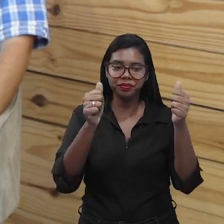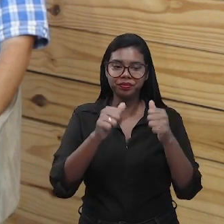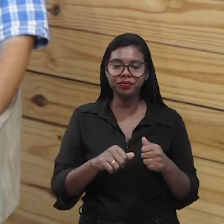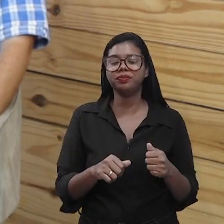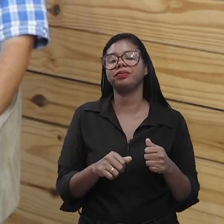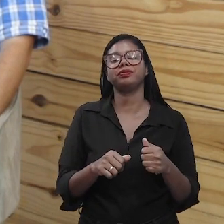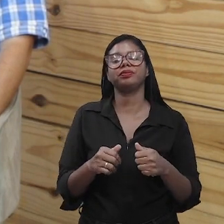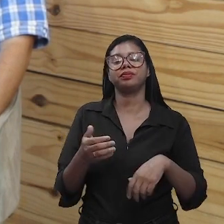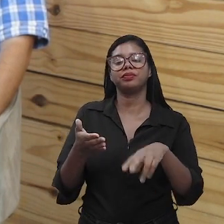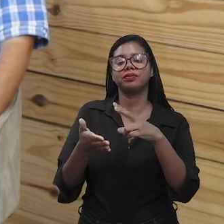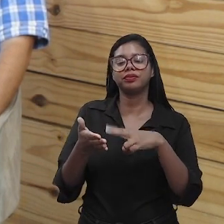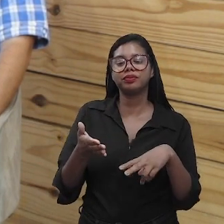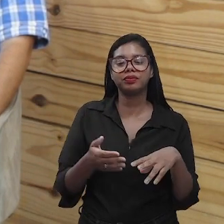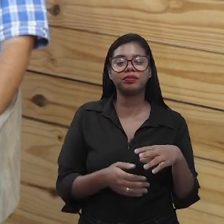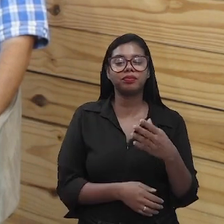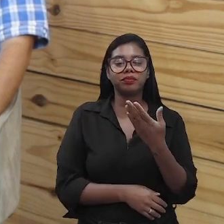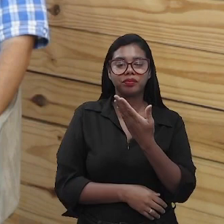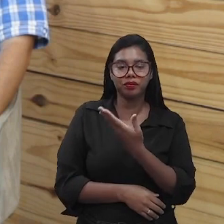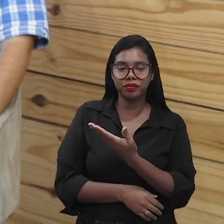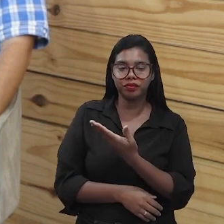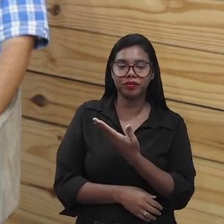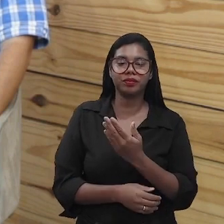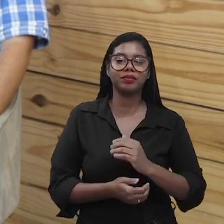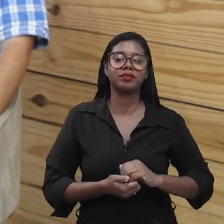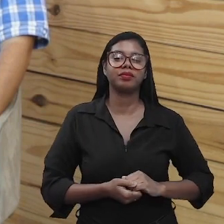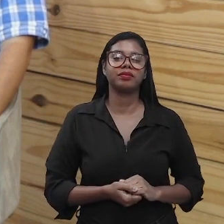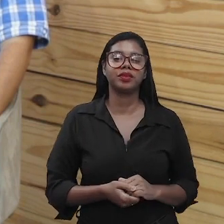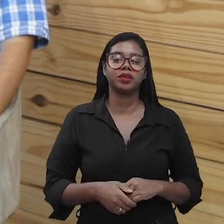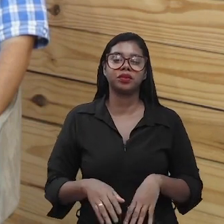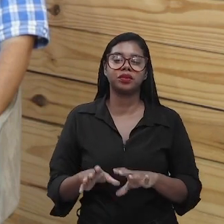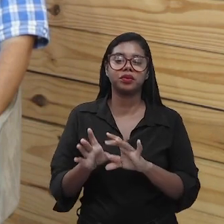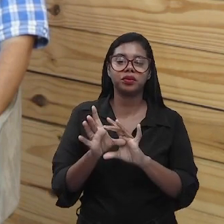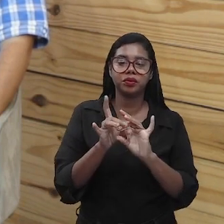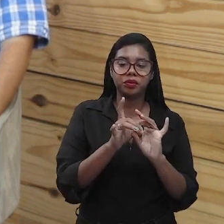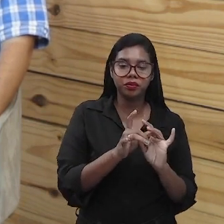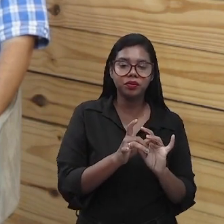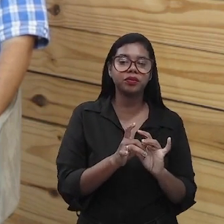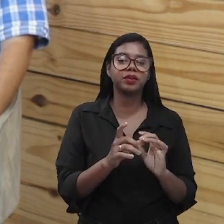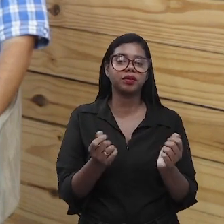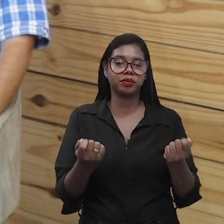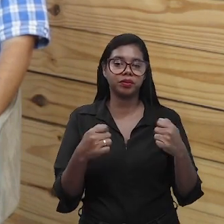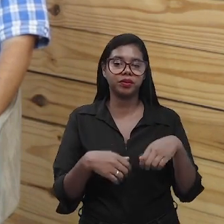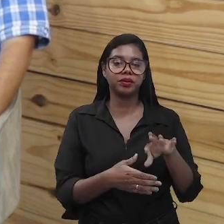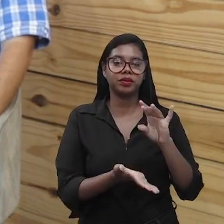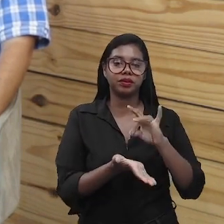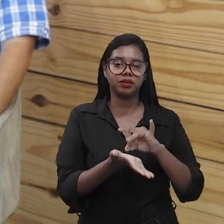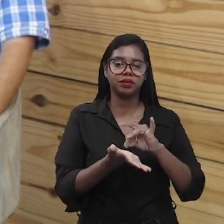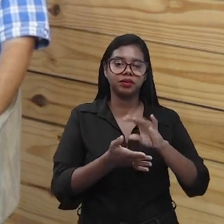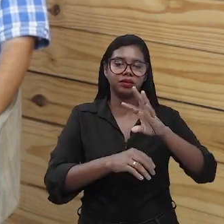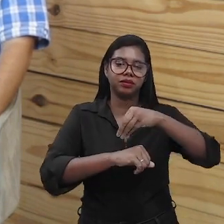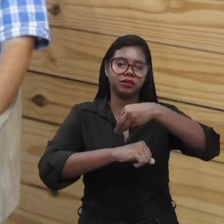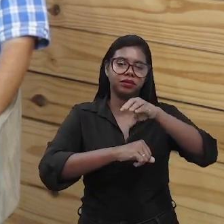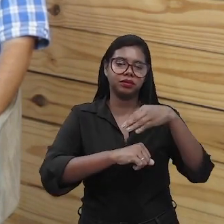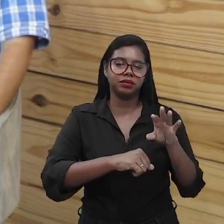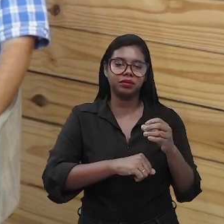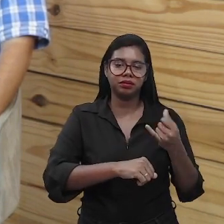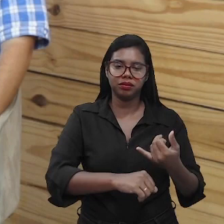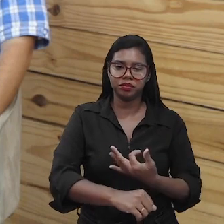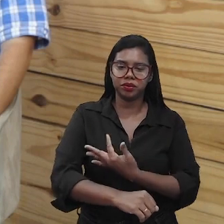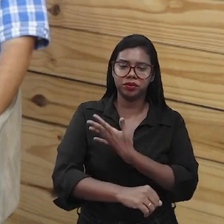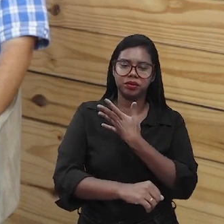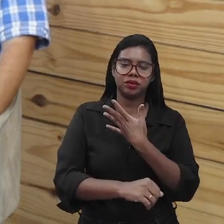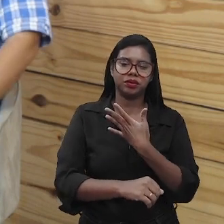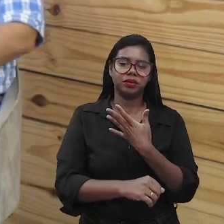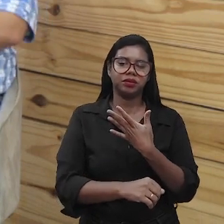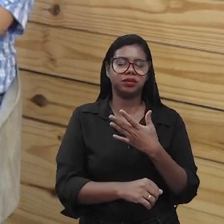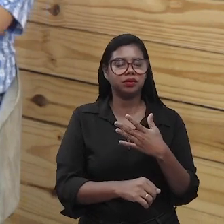de uma autoridade para tratar daquele assunto, né, e vai poder viabilizar, enfim, emoções estéticas, no caso de algum escritor,